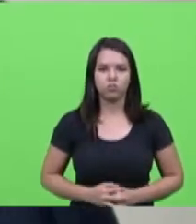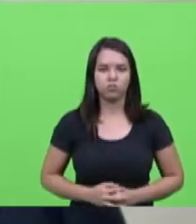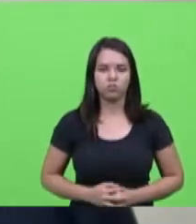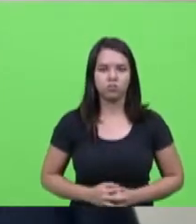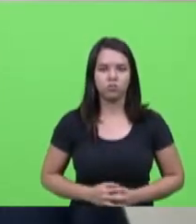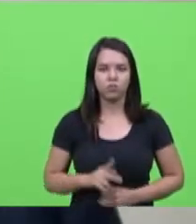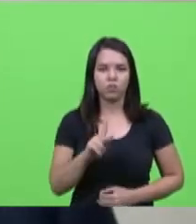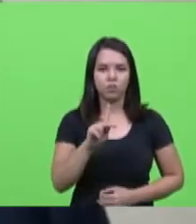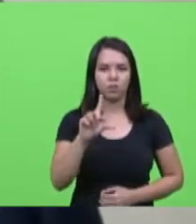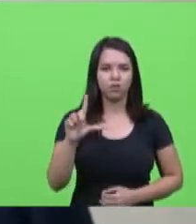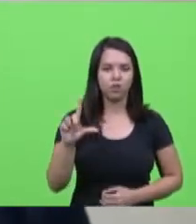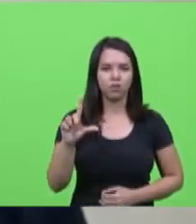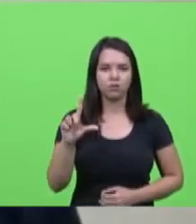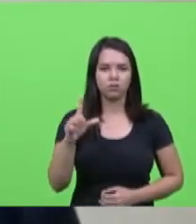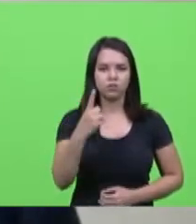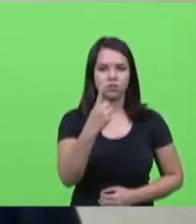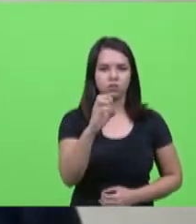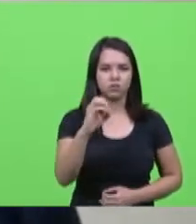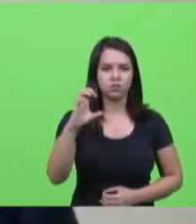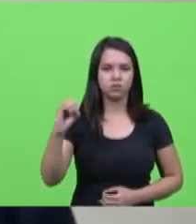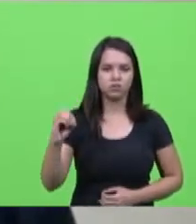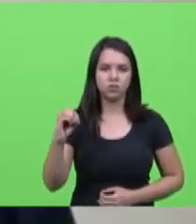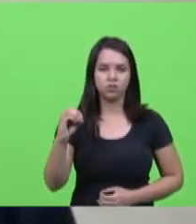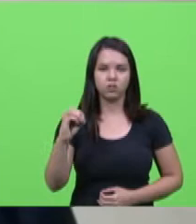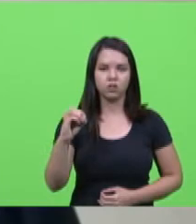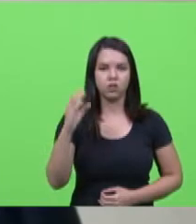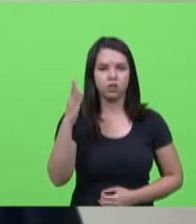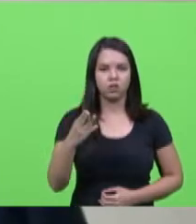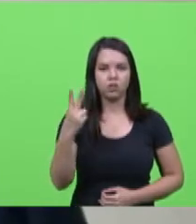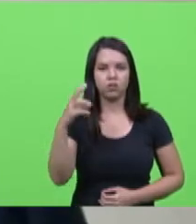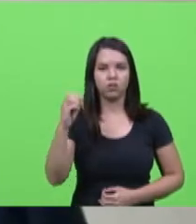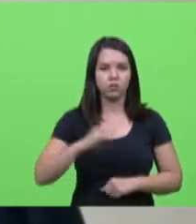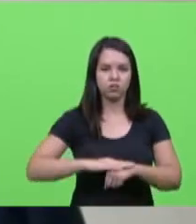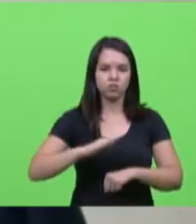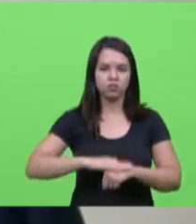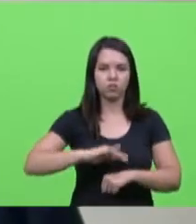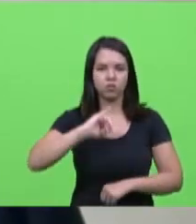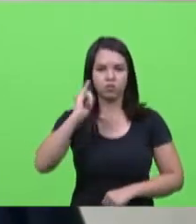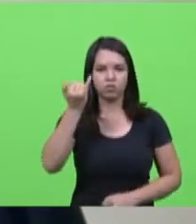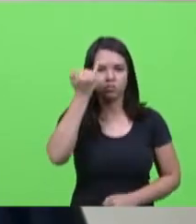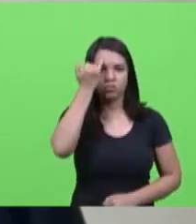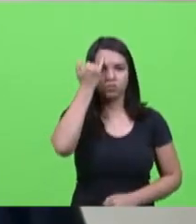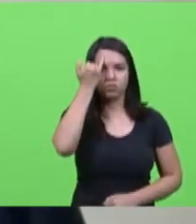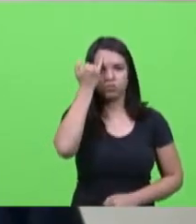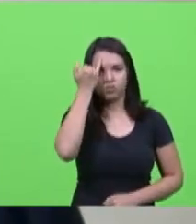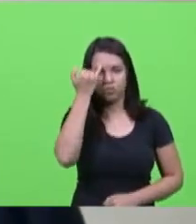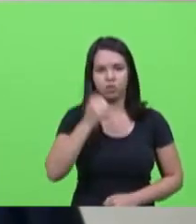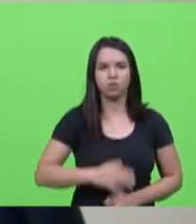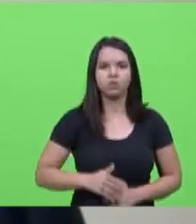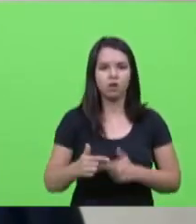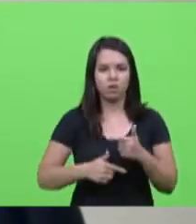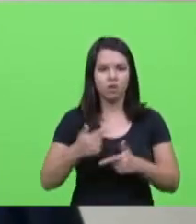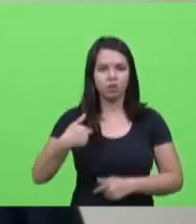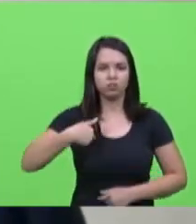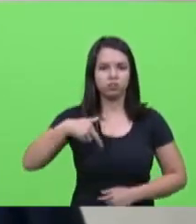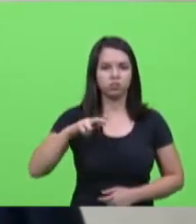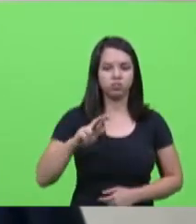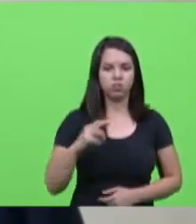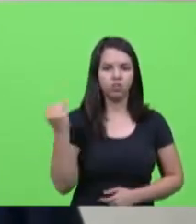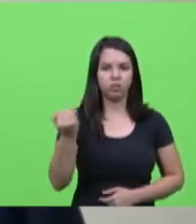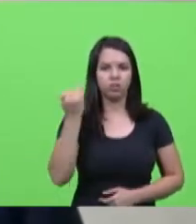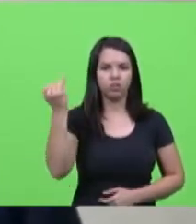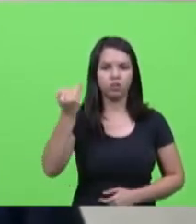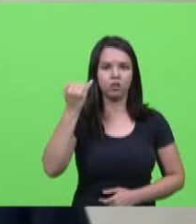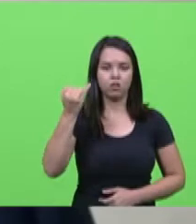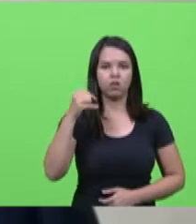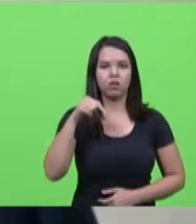PL 100. 2020, autor deputado Jair Mioto, reconhece a atividade religiosa como essencial para a população de Santa